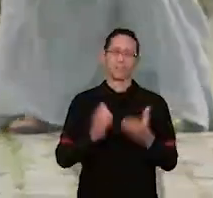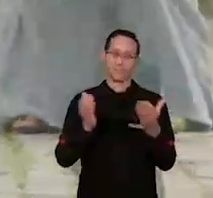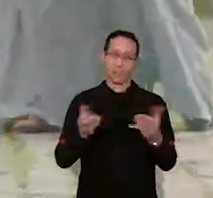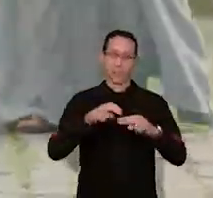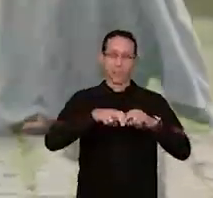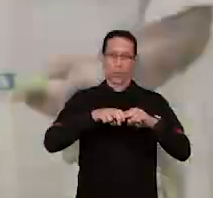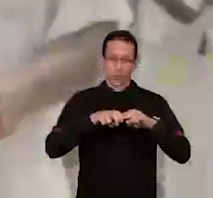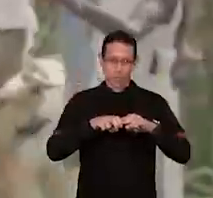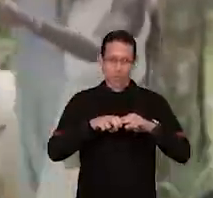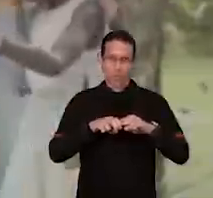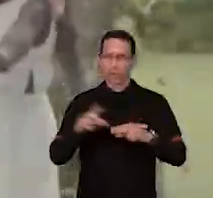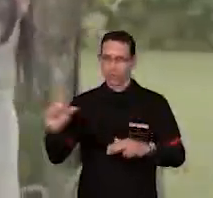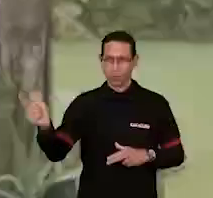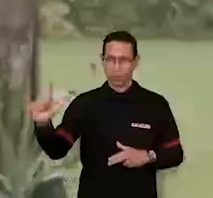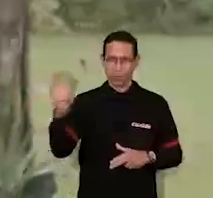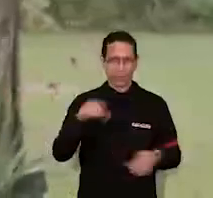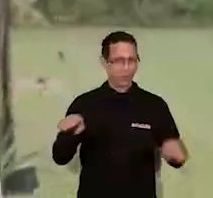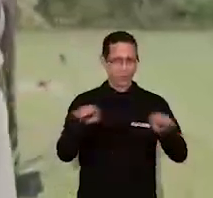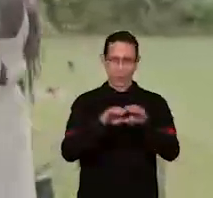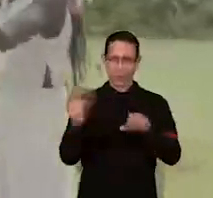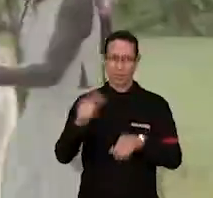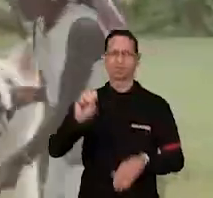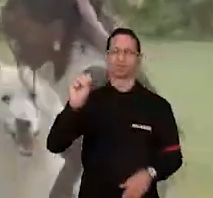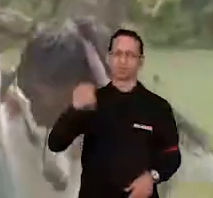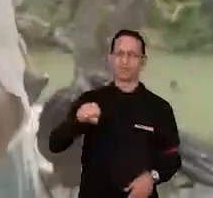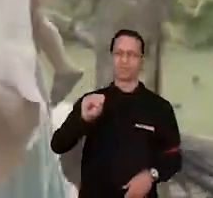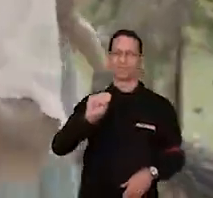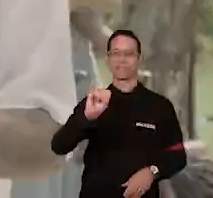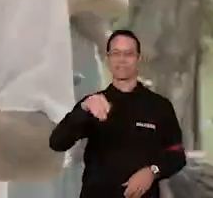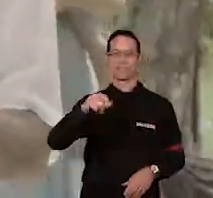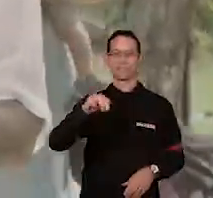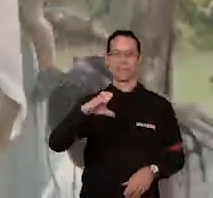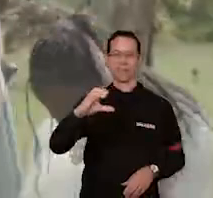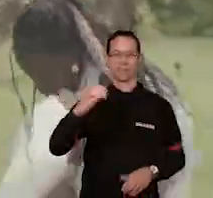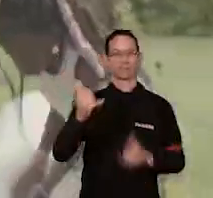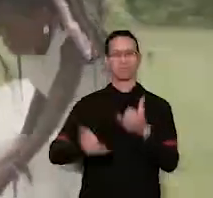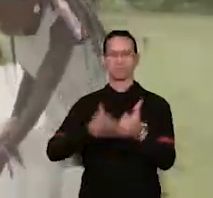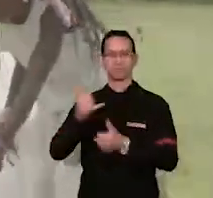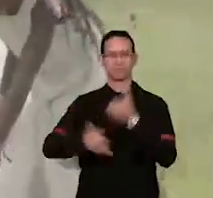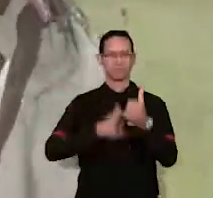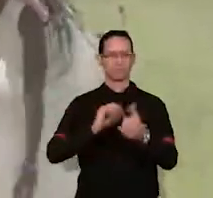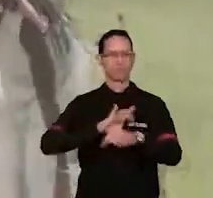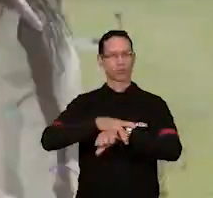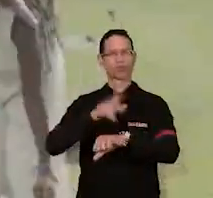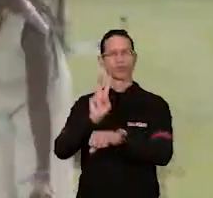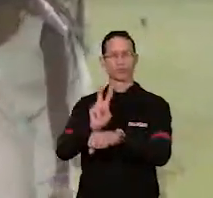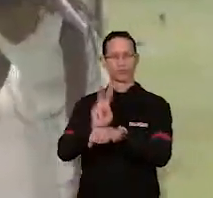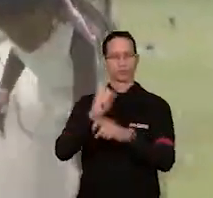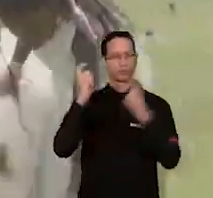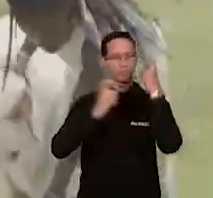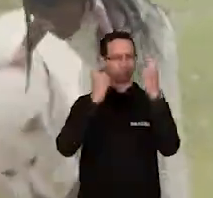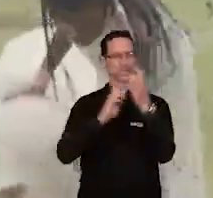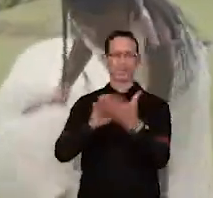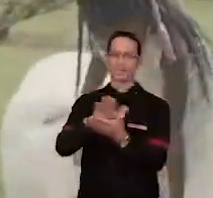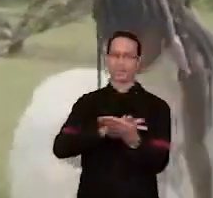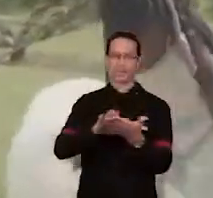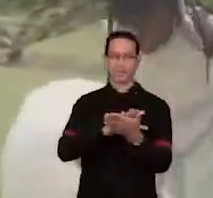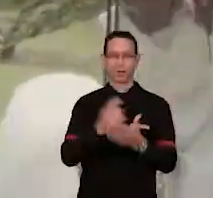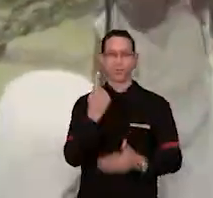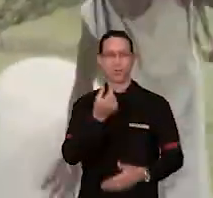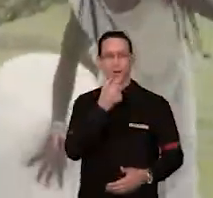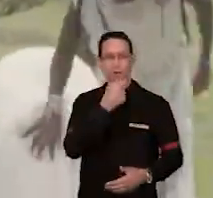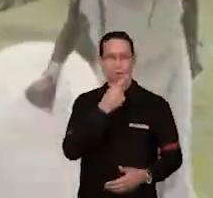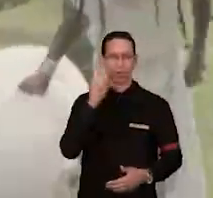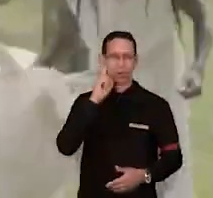mim não existe outro. Dizer sim pra Simparic é dizer sim pra uma brincadeira segura e sem preocupação. Um comprimido a cada